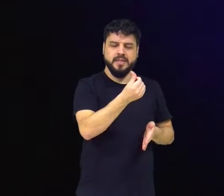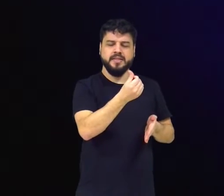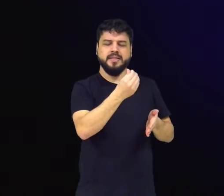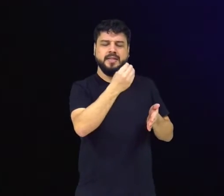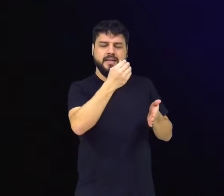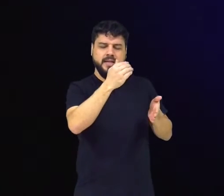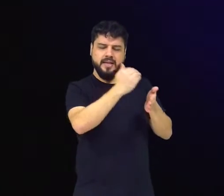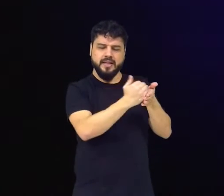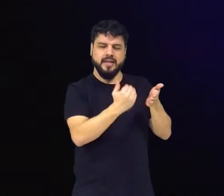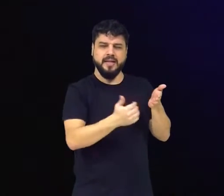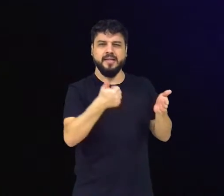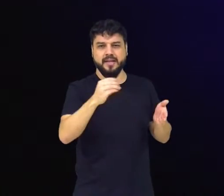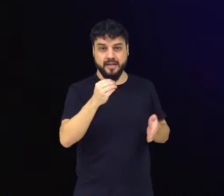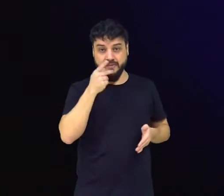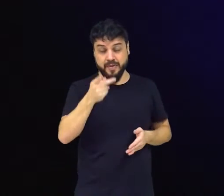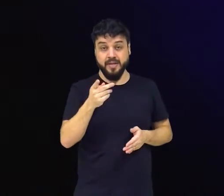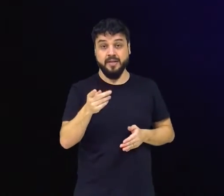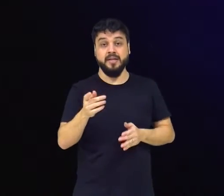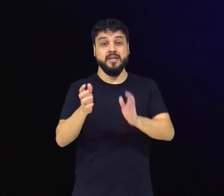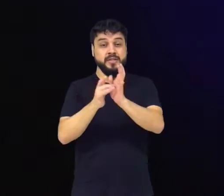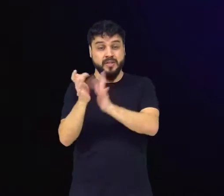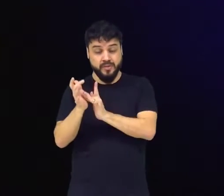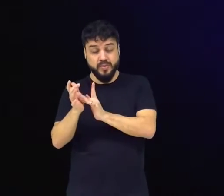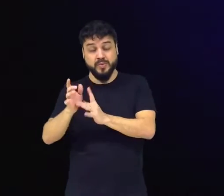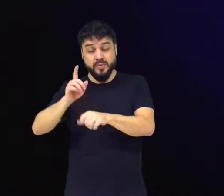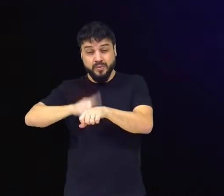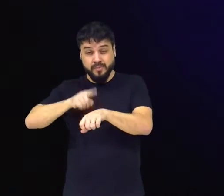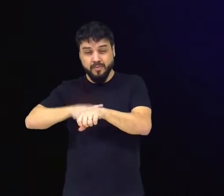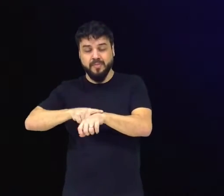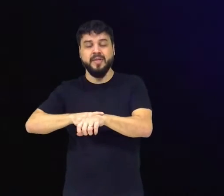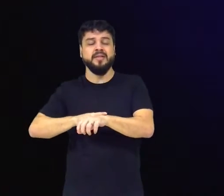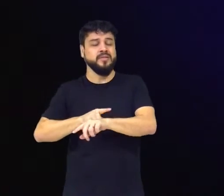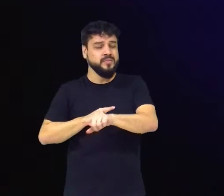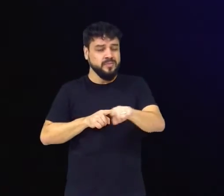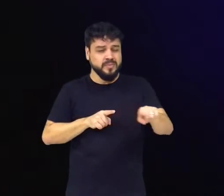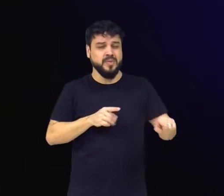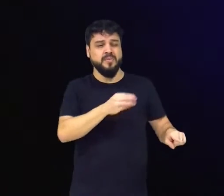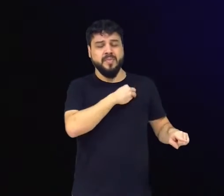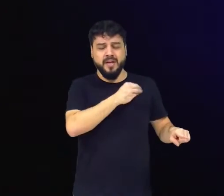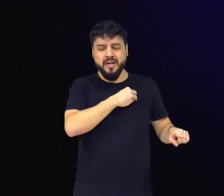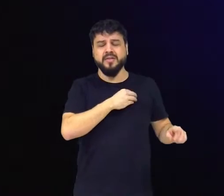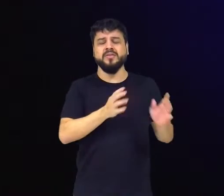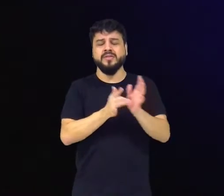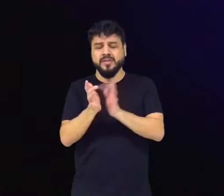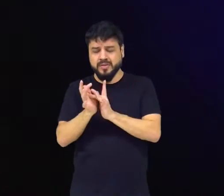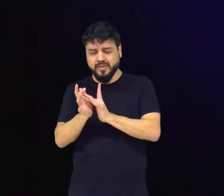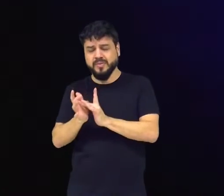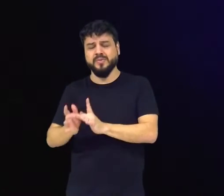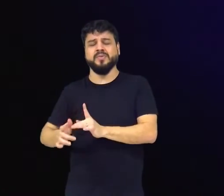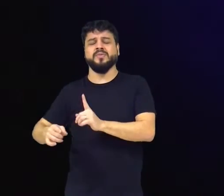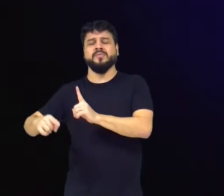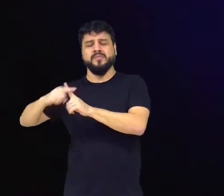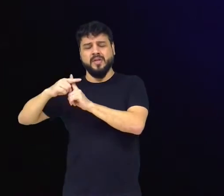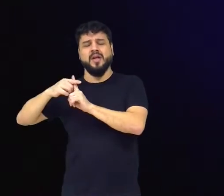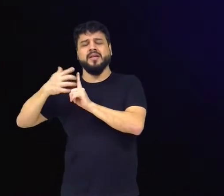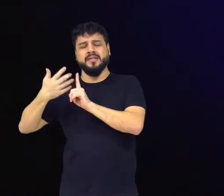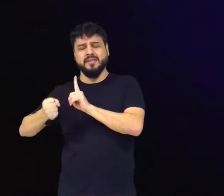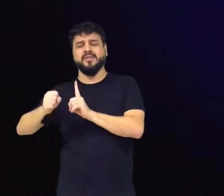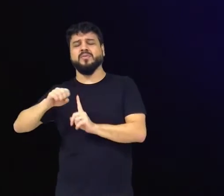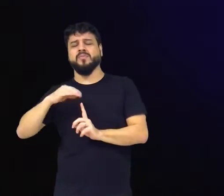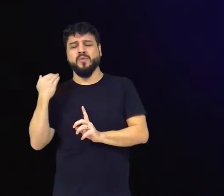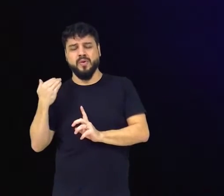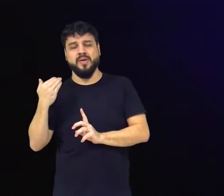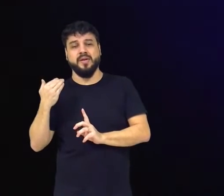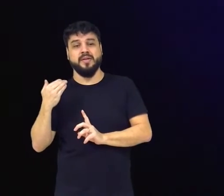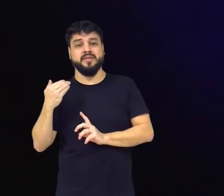fracos, morreu a seu tempo pelos ímpios. Porque apenas alguém morrerá por um justo, pois poderá ser que pelo bom